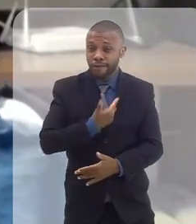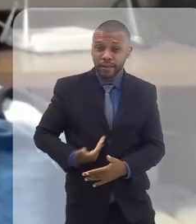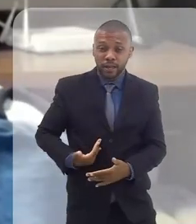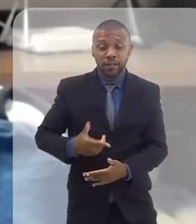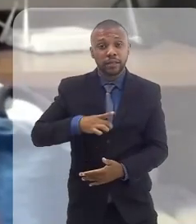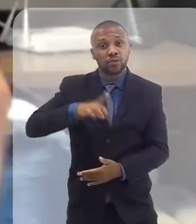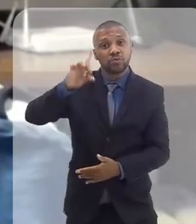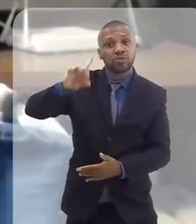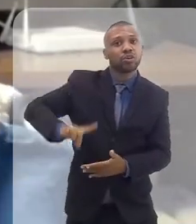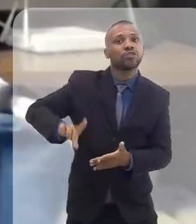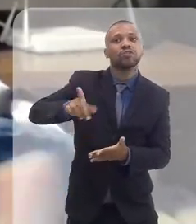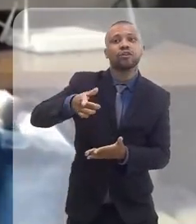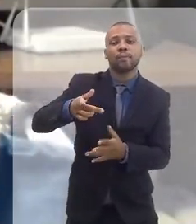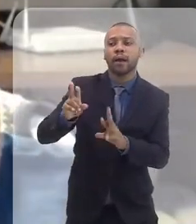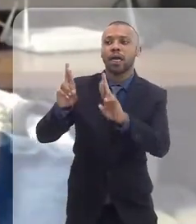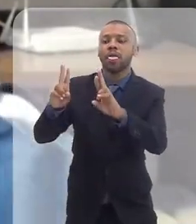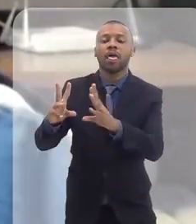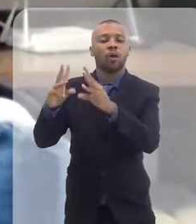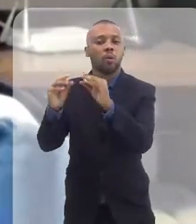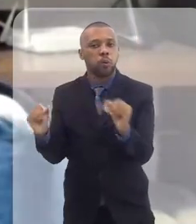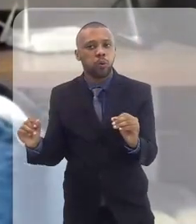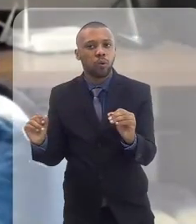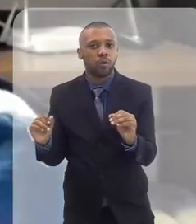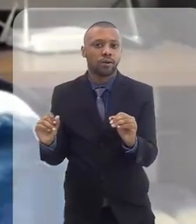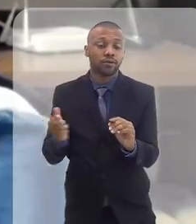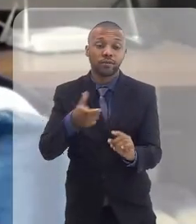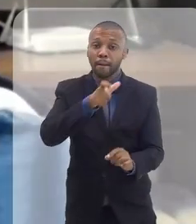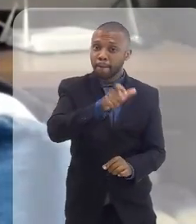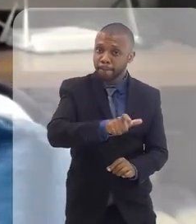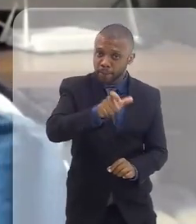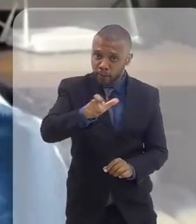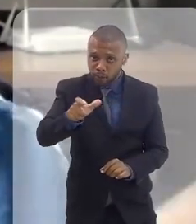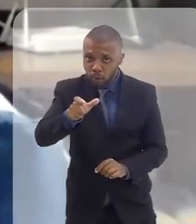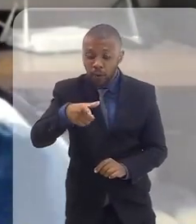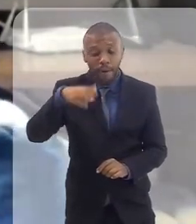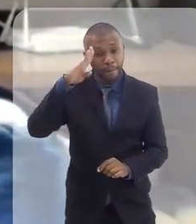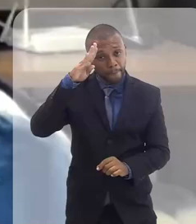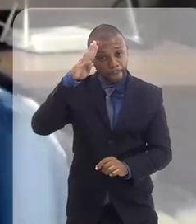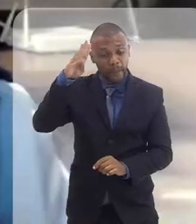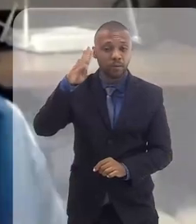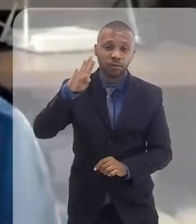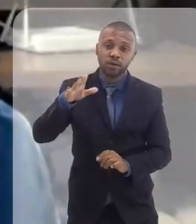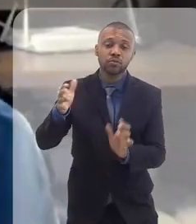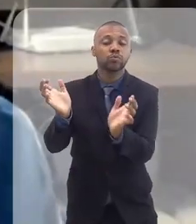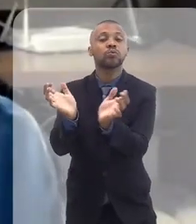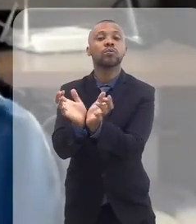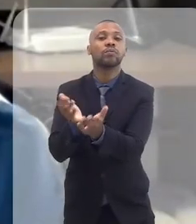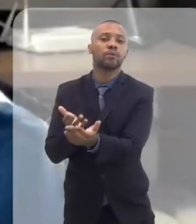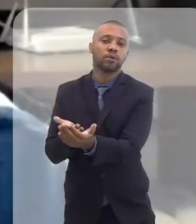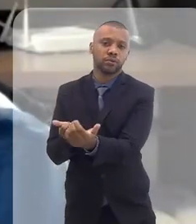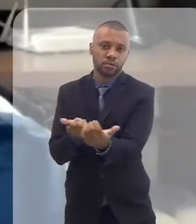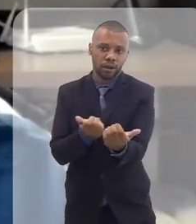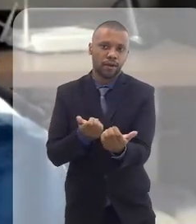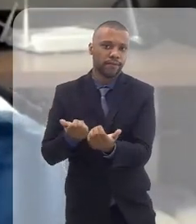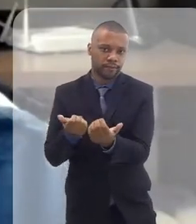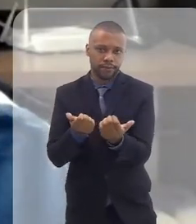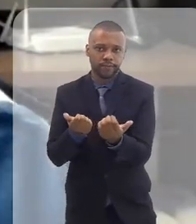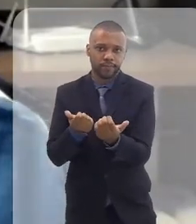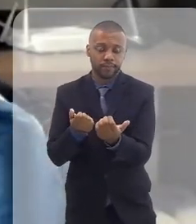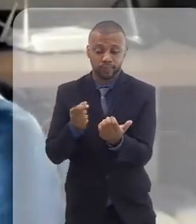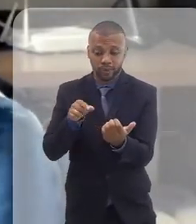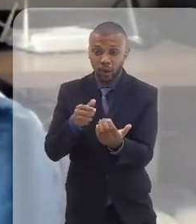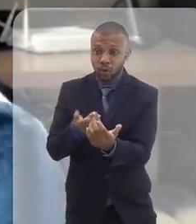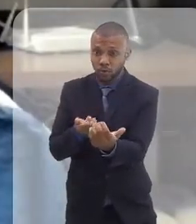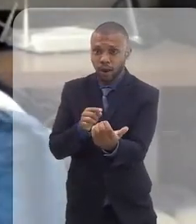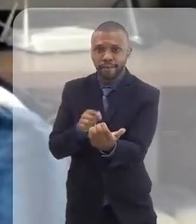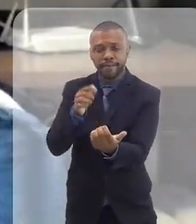o direito de tirar a esperança, ninguém, de pessoas e principalmente do jovem.